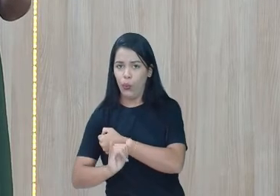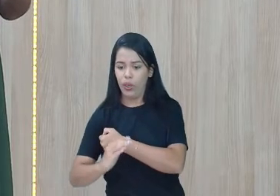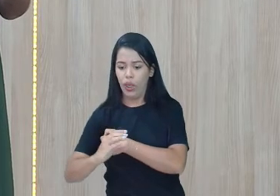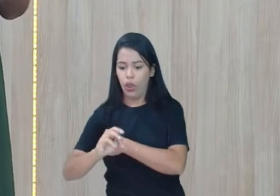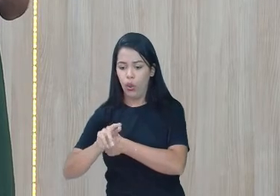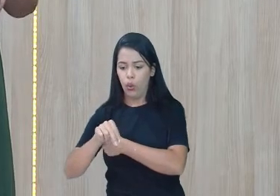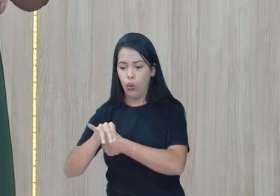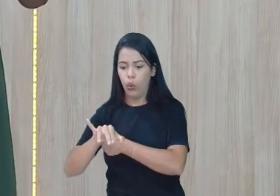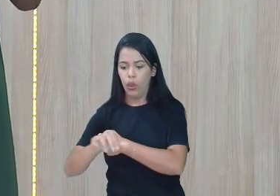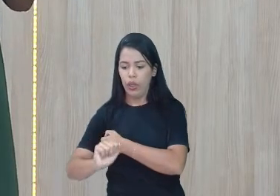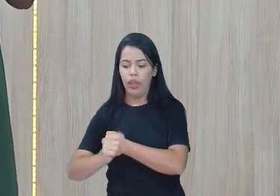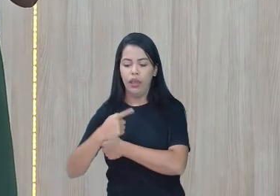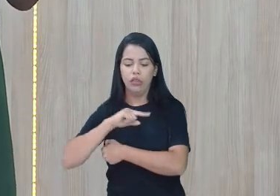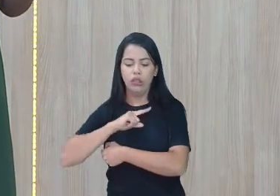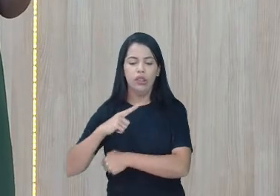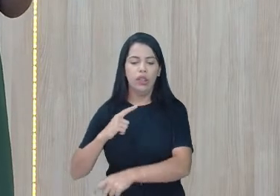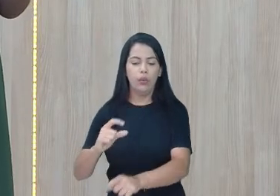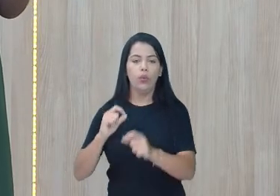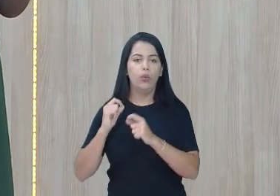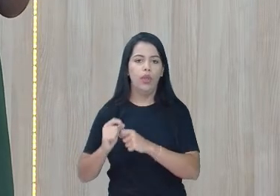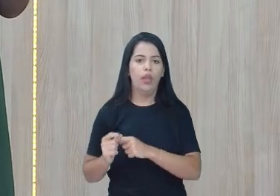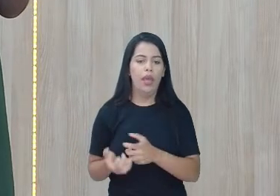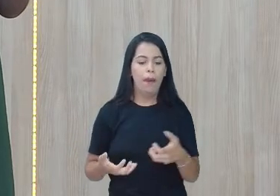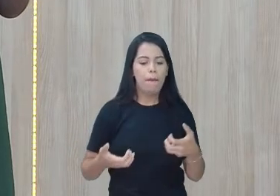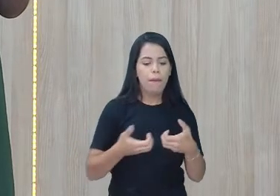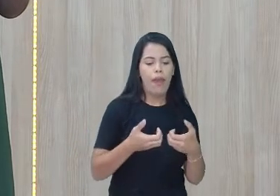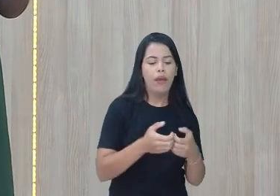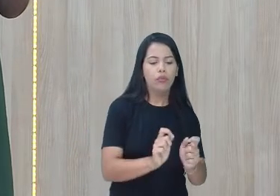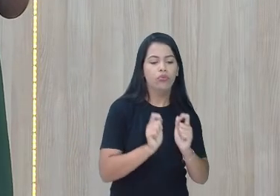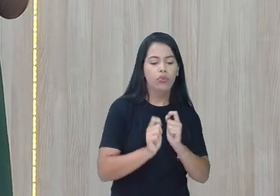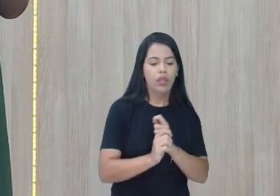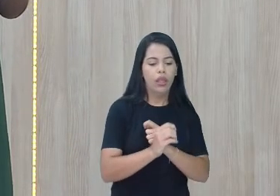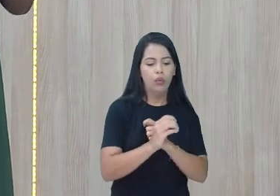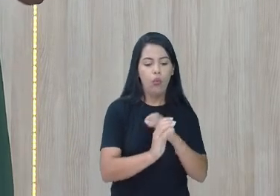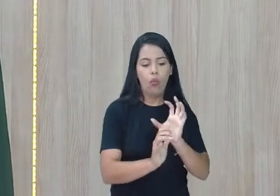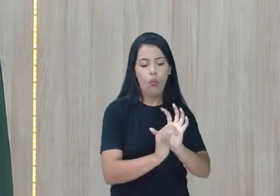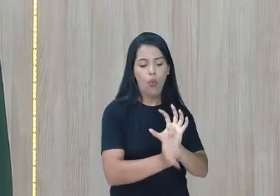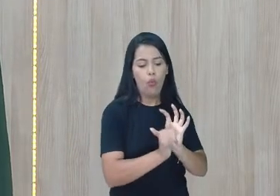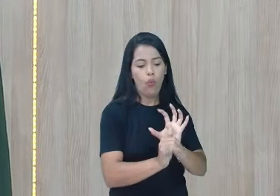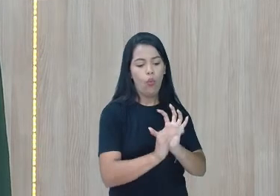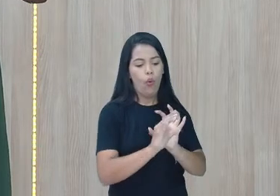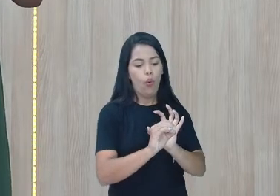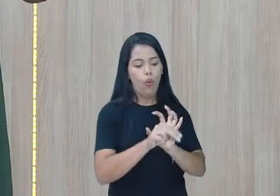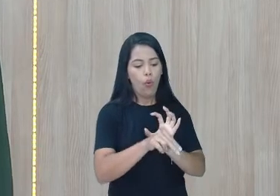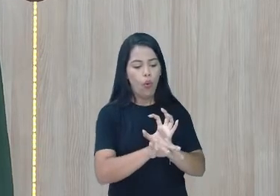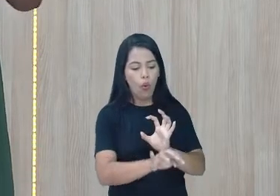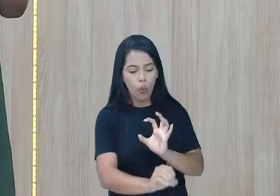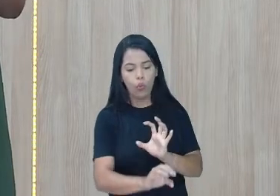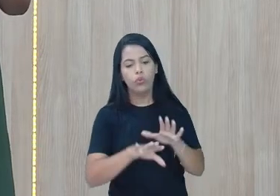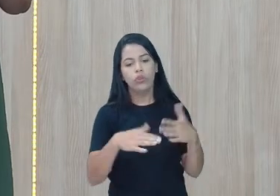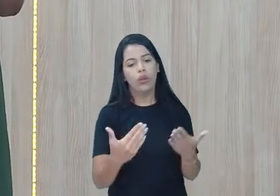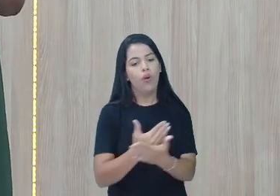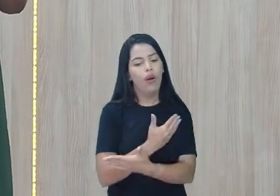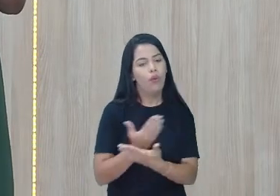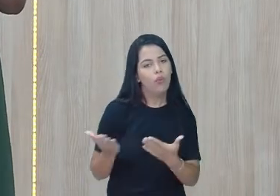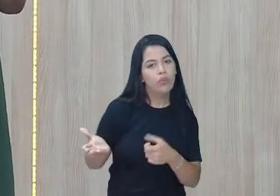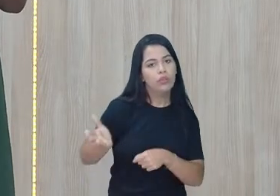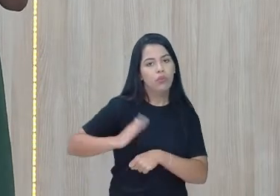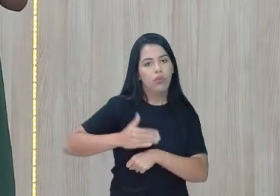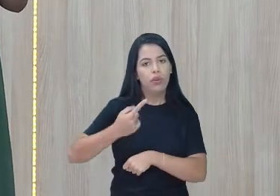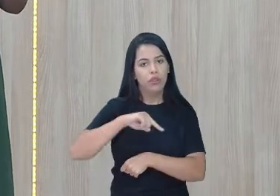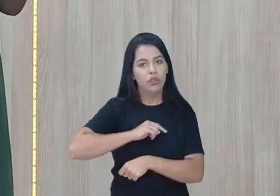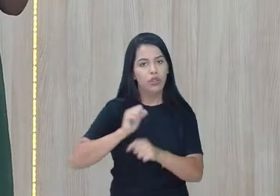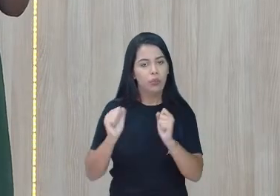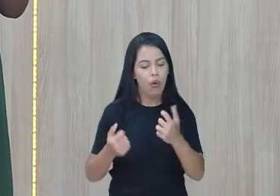aproximação do que poderia ser um conto, por exemplo, tá certo? Então, em alguns momentos, a gente pode confundir,